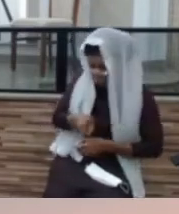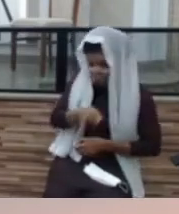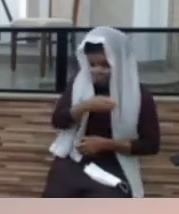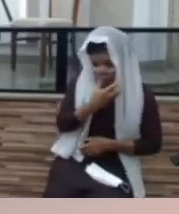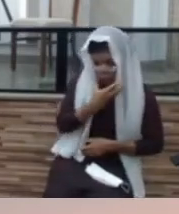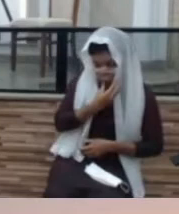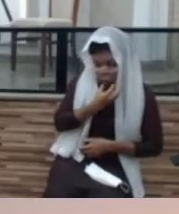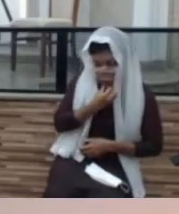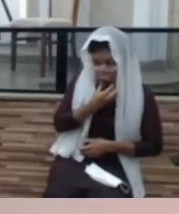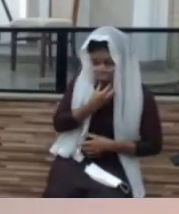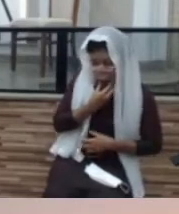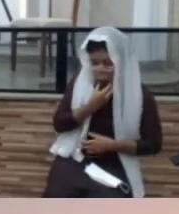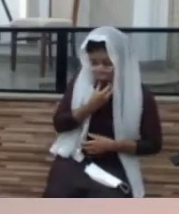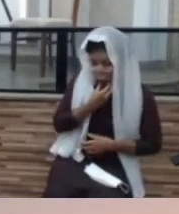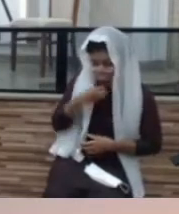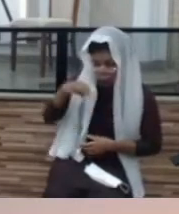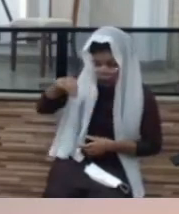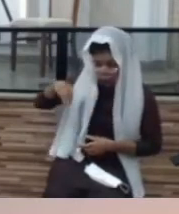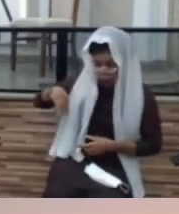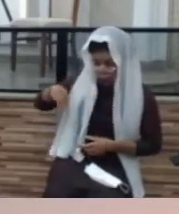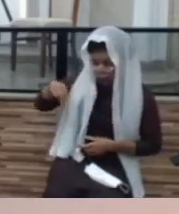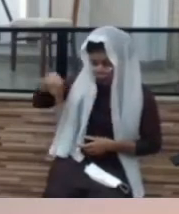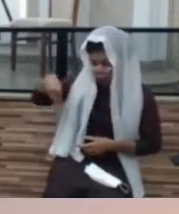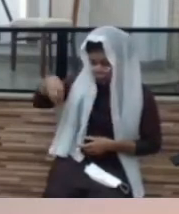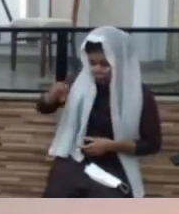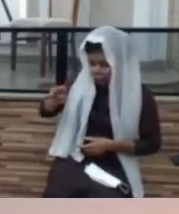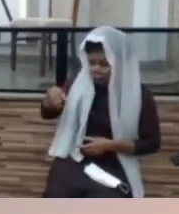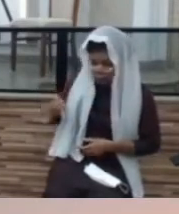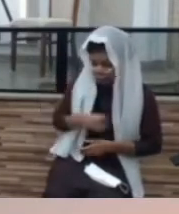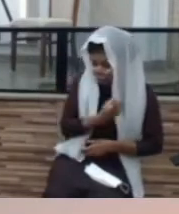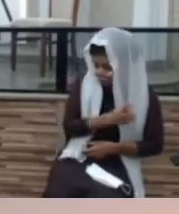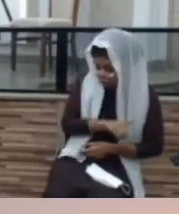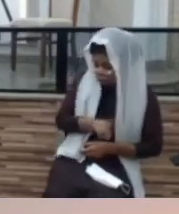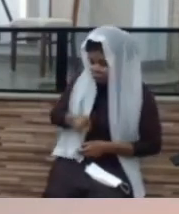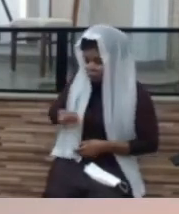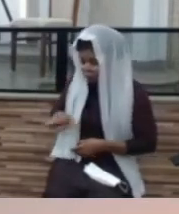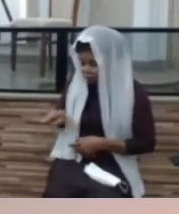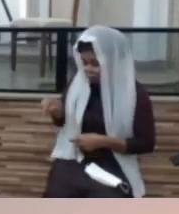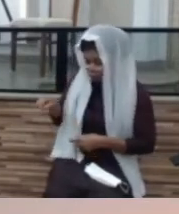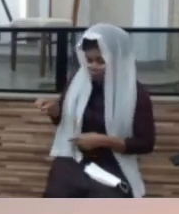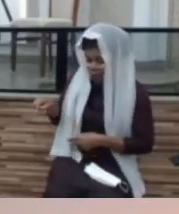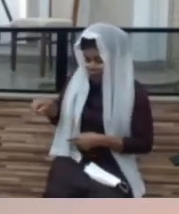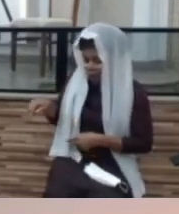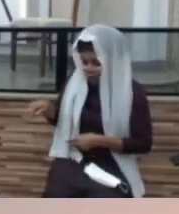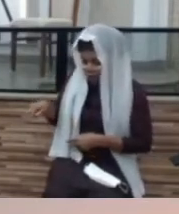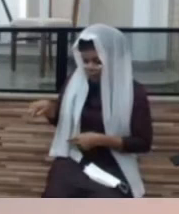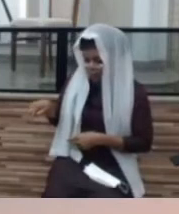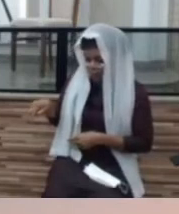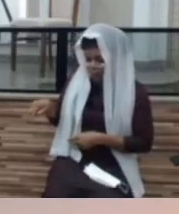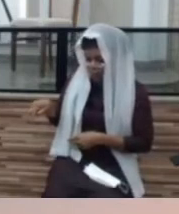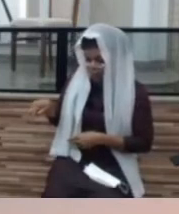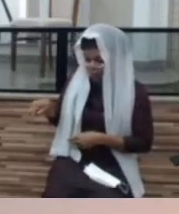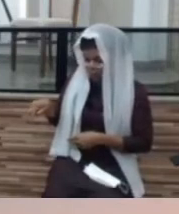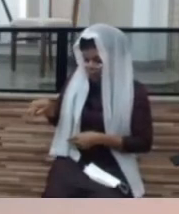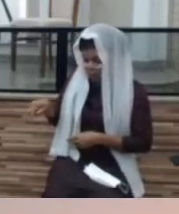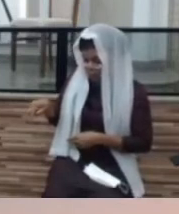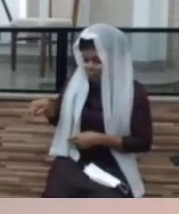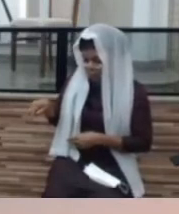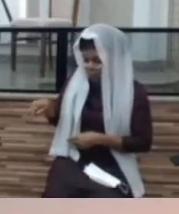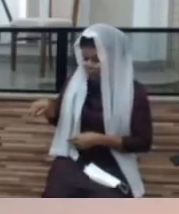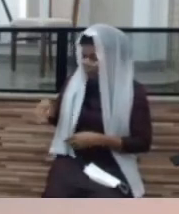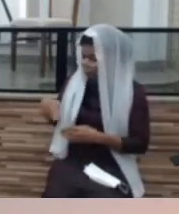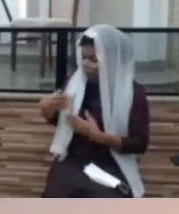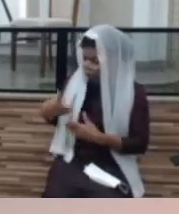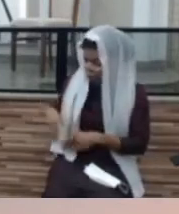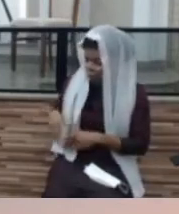sacerdote. Por que se aparentou? Ele casou com a filha de Eliasib. Irmãos, e logo ele, que ele fez?